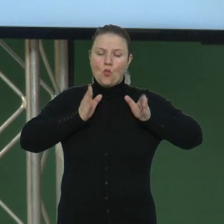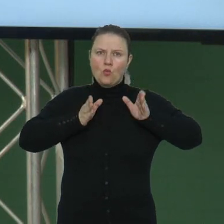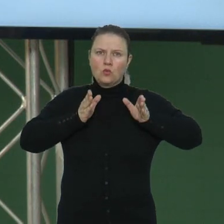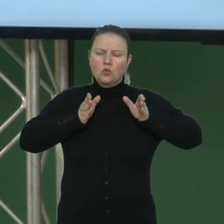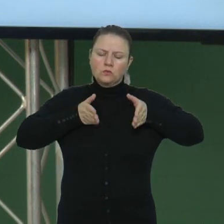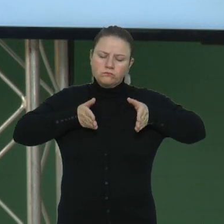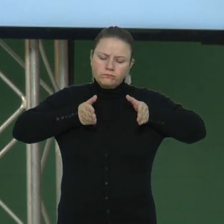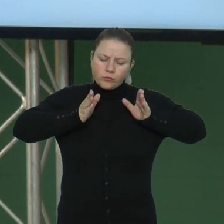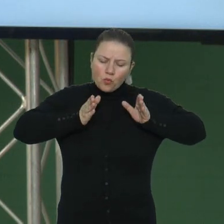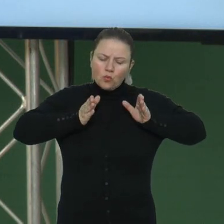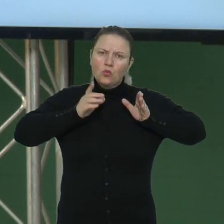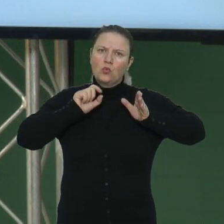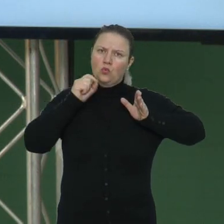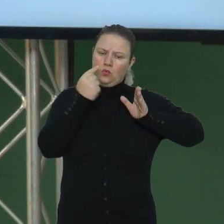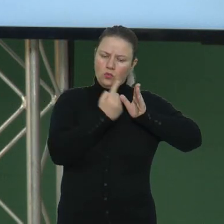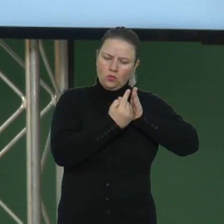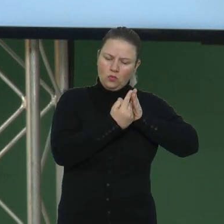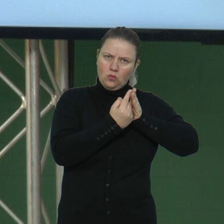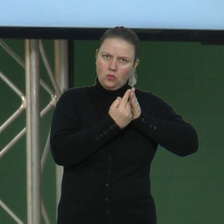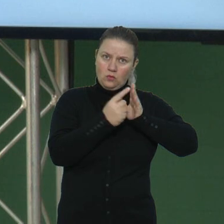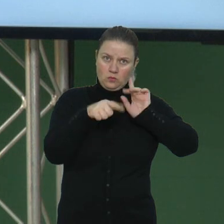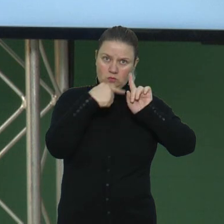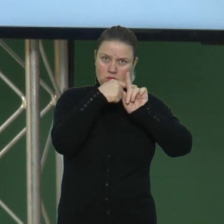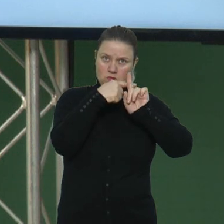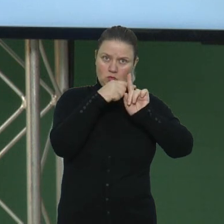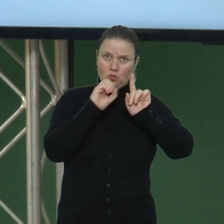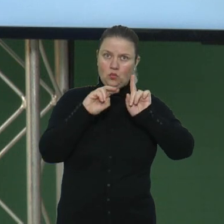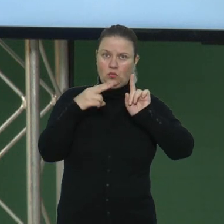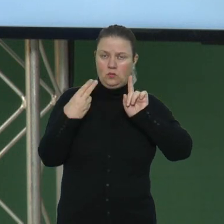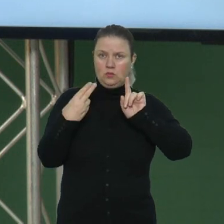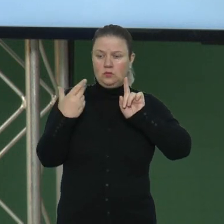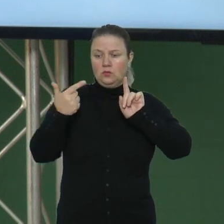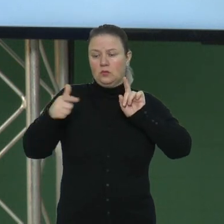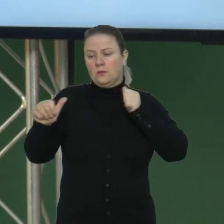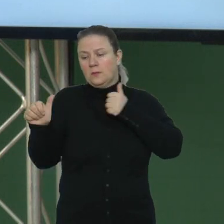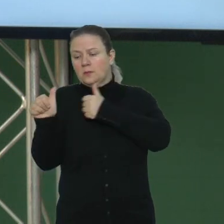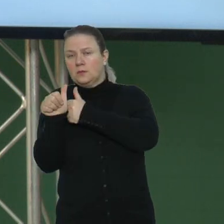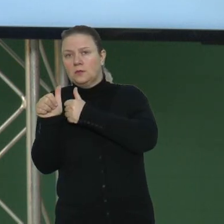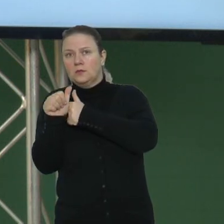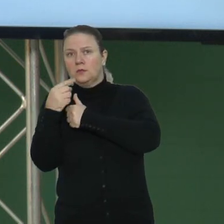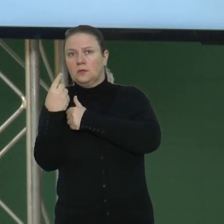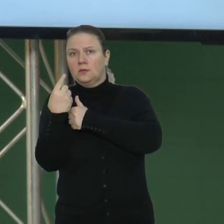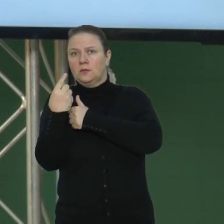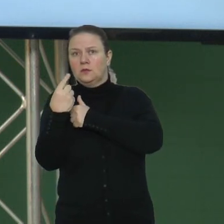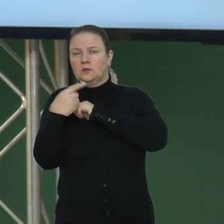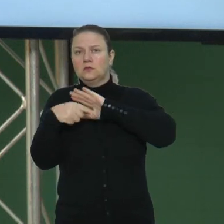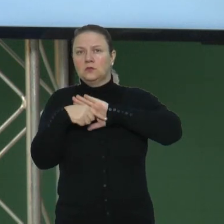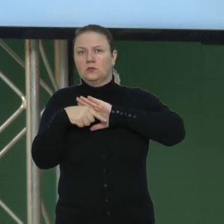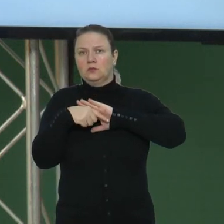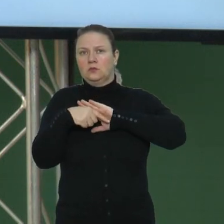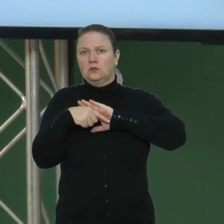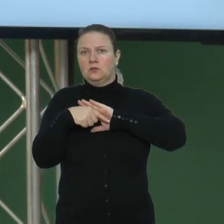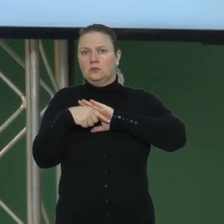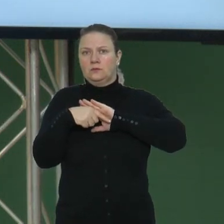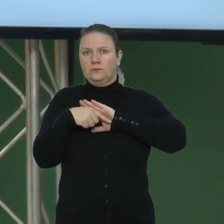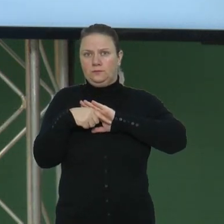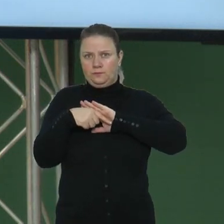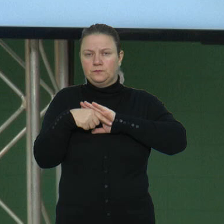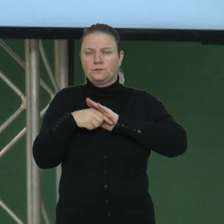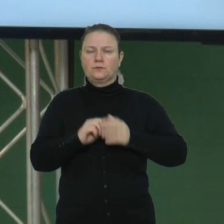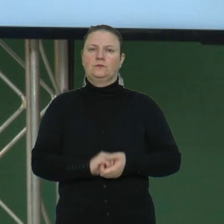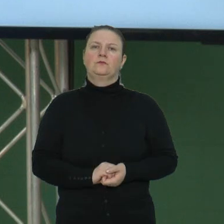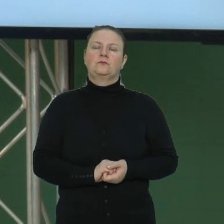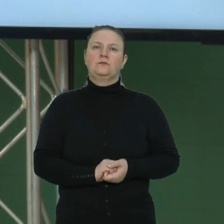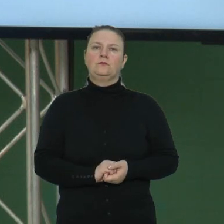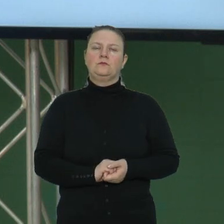que 1. Então, ela vai estar entre o 1 positivo ou próximo a 1 negativo. Entre algum desses valores, ok? Então,